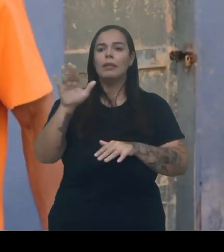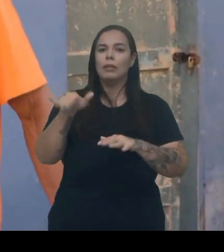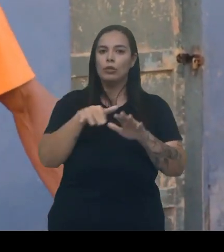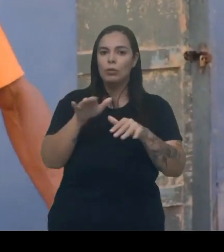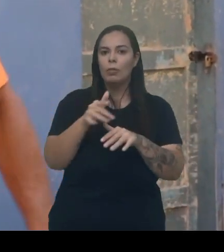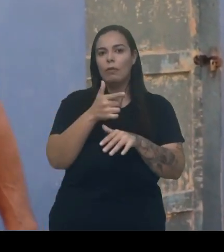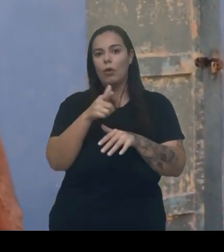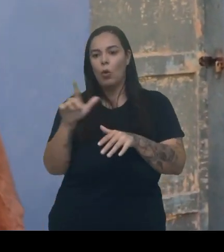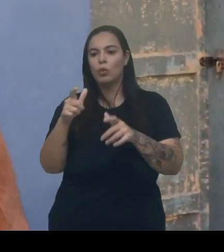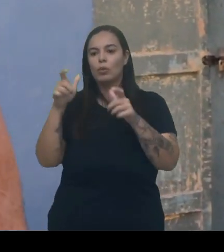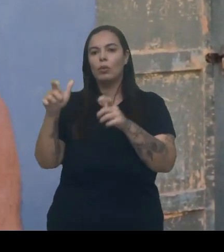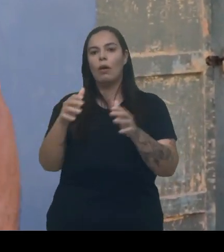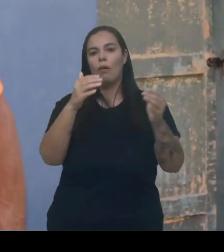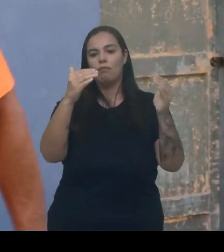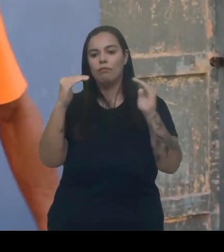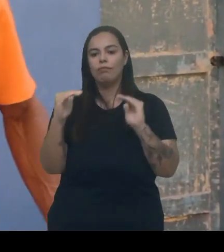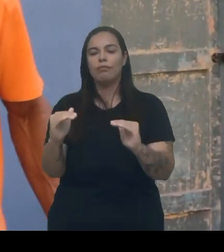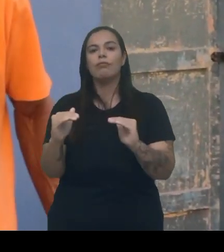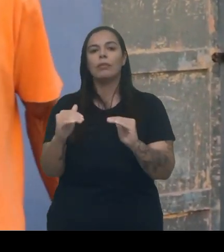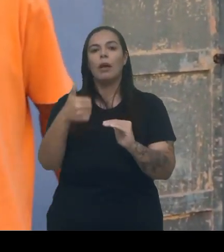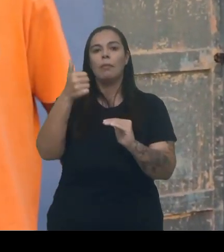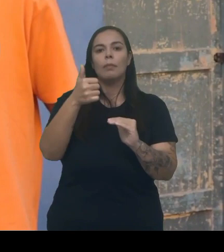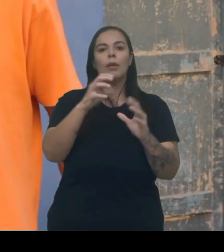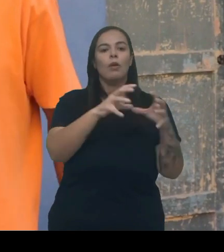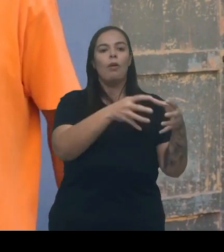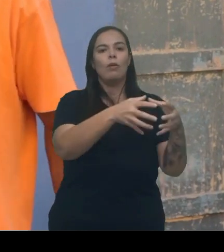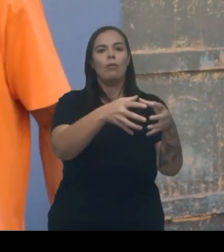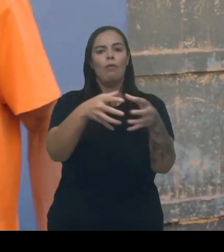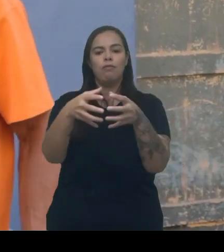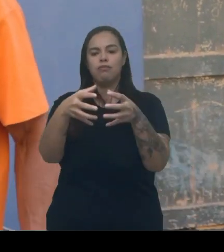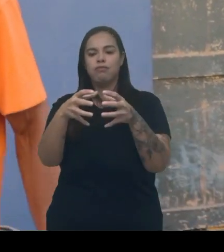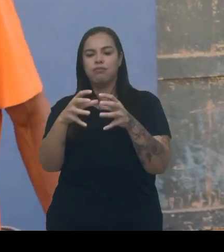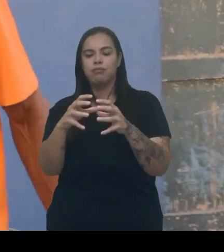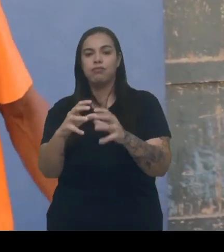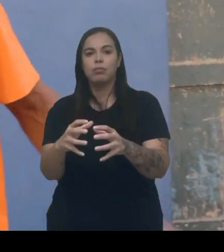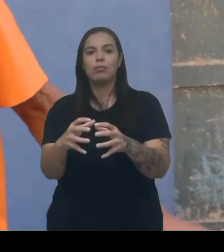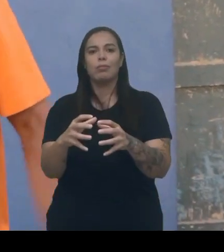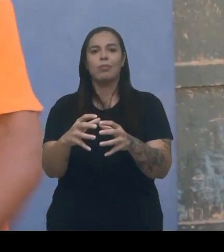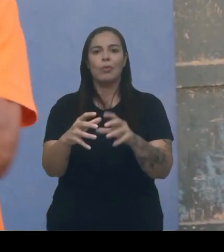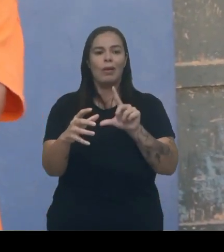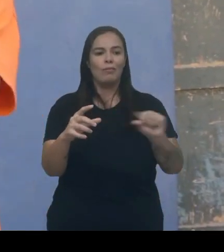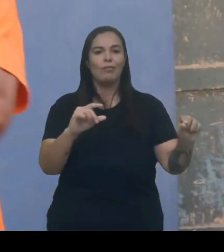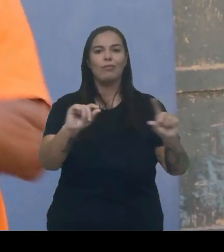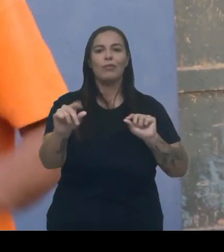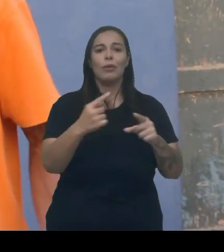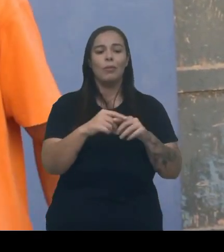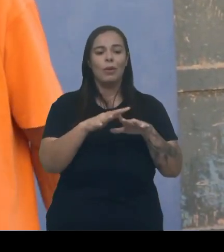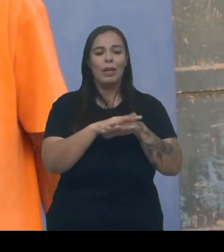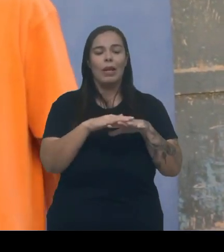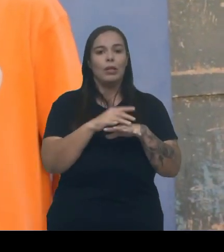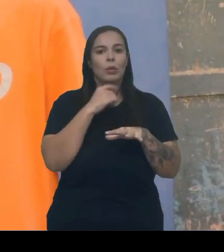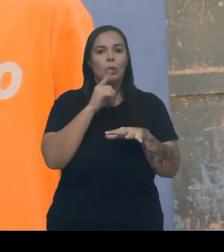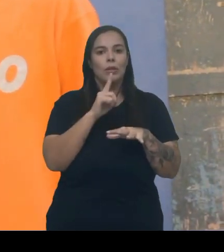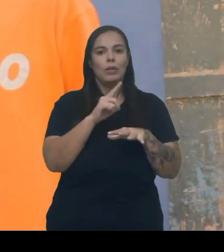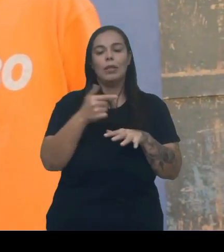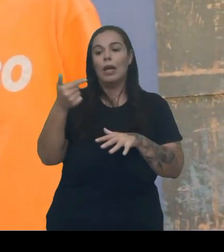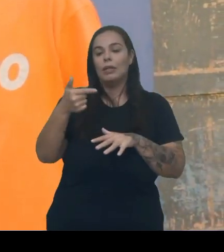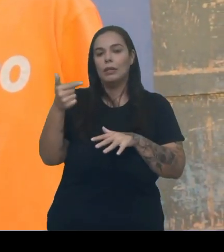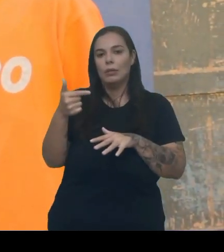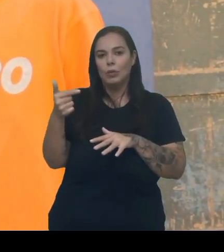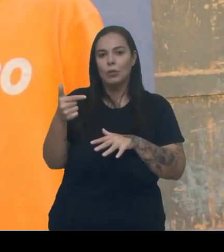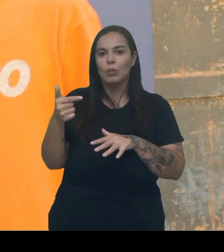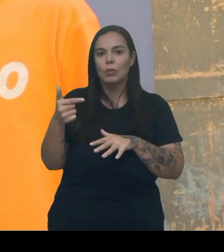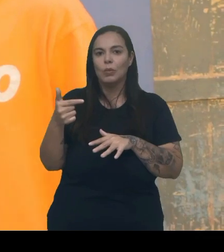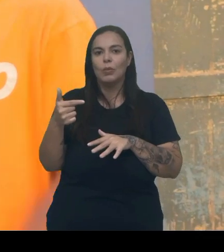Aí chamava mais para baixo, aí vinha o primeiro cardume, chegava ali e saía para fora, ninguém cercava, que ele ia para fora e a rede não dava, aí o